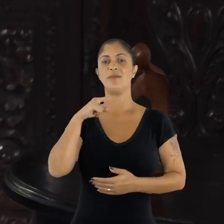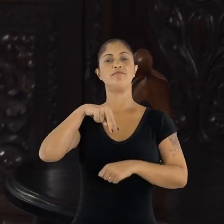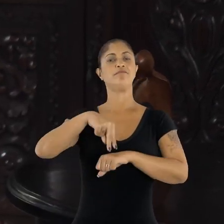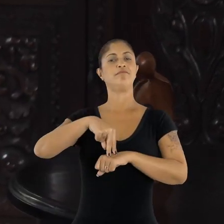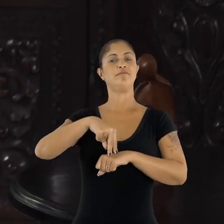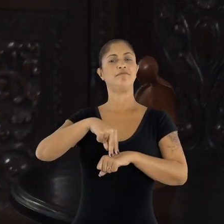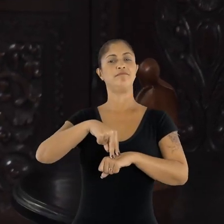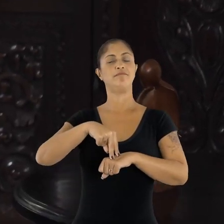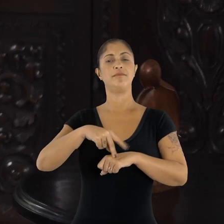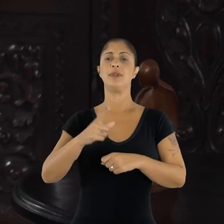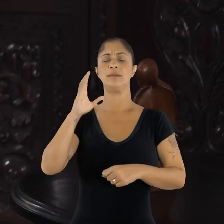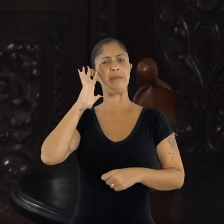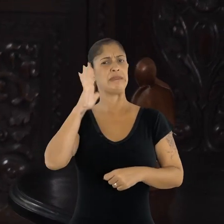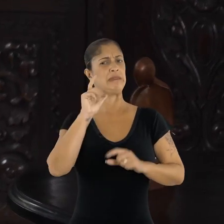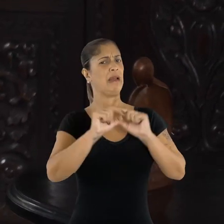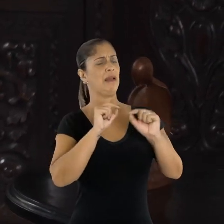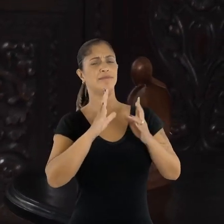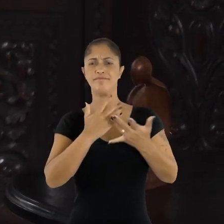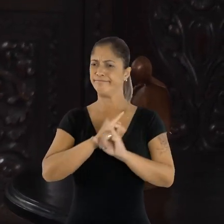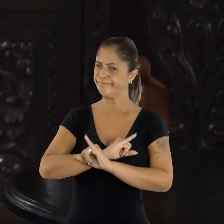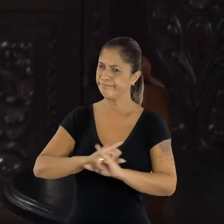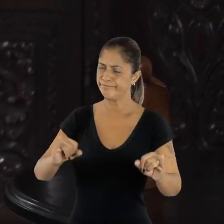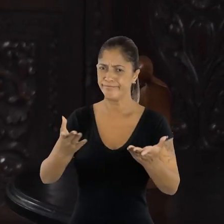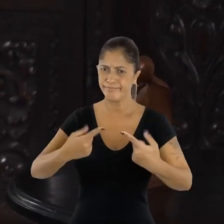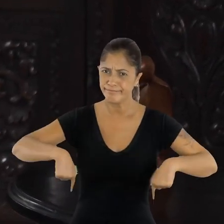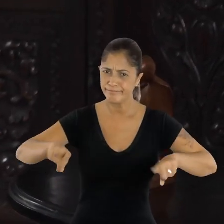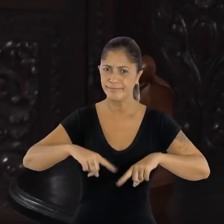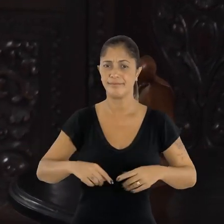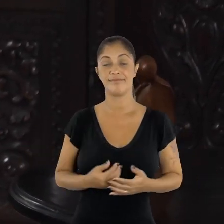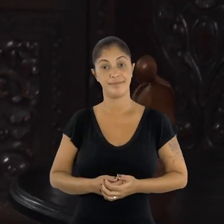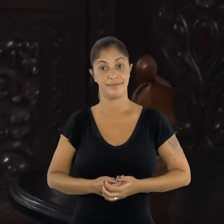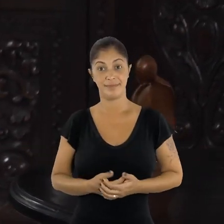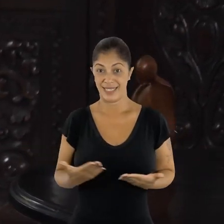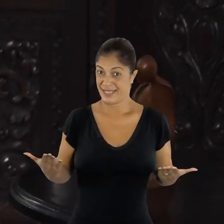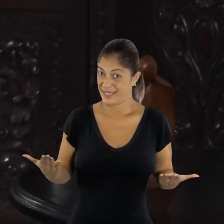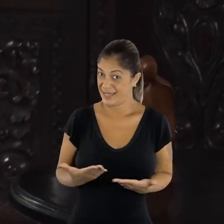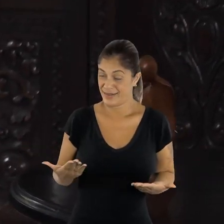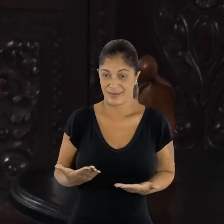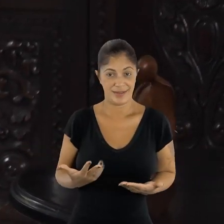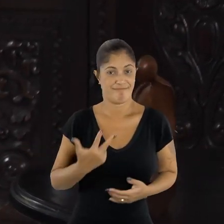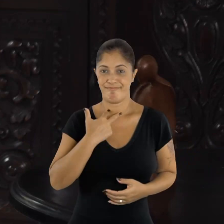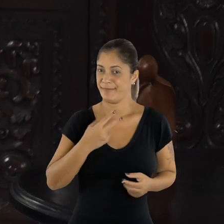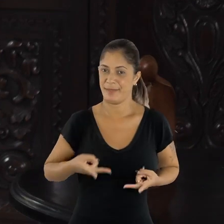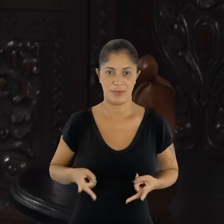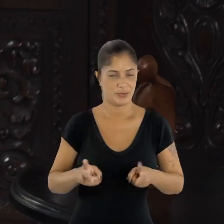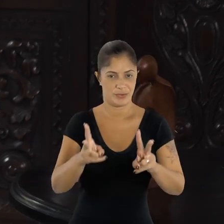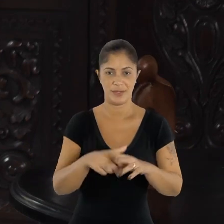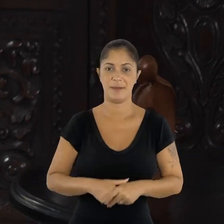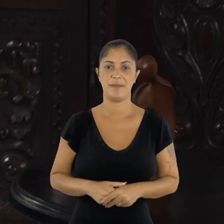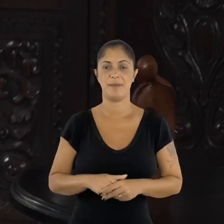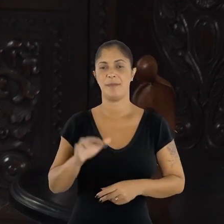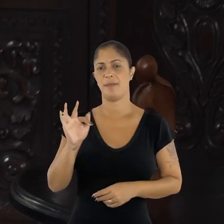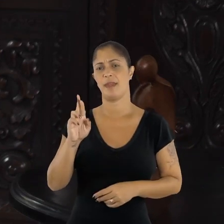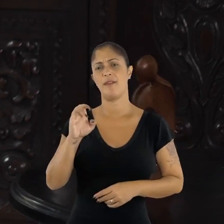de pé, ele imaginou a situação e falou, companheiros, do jeito que está, não dá para